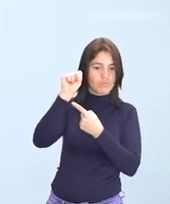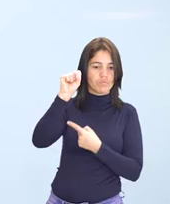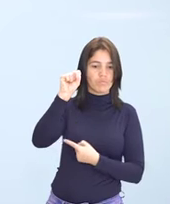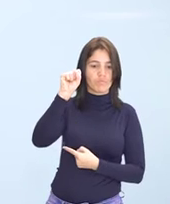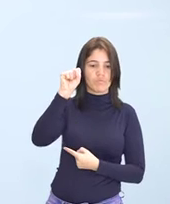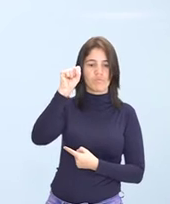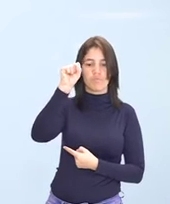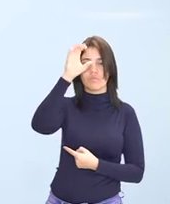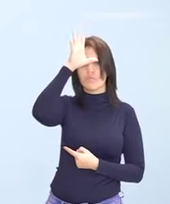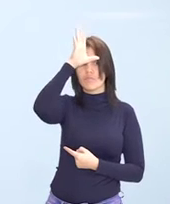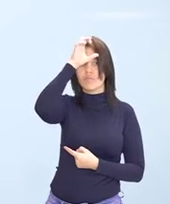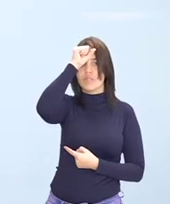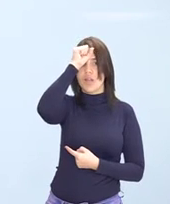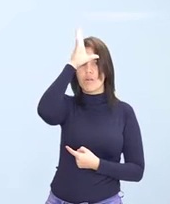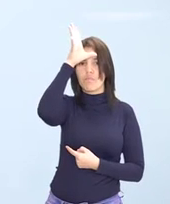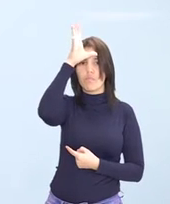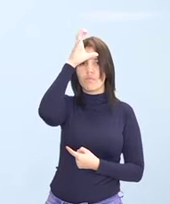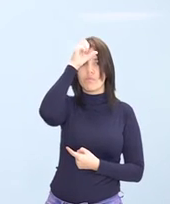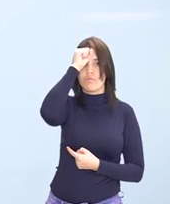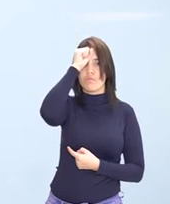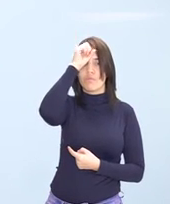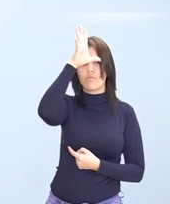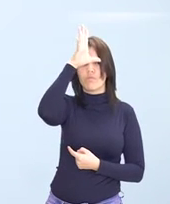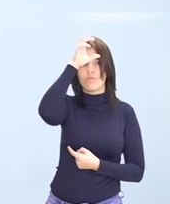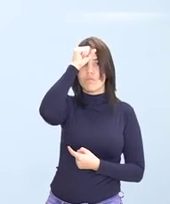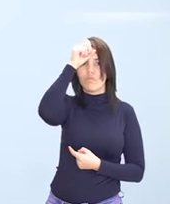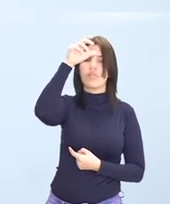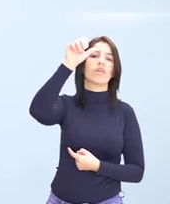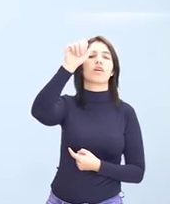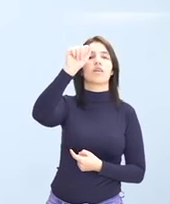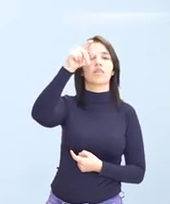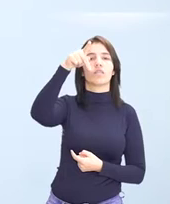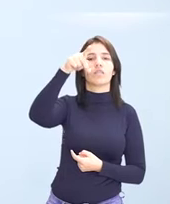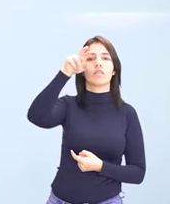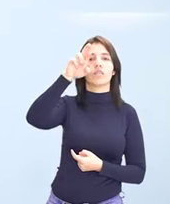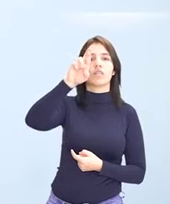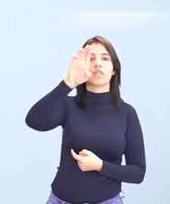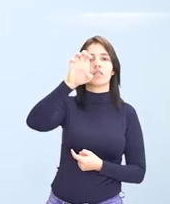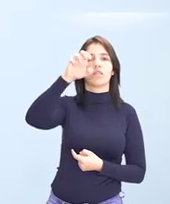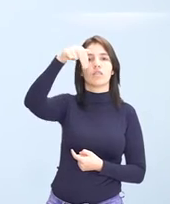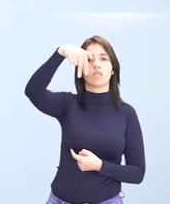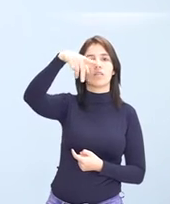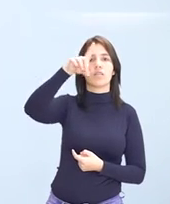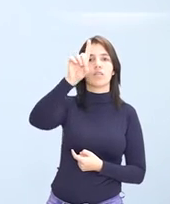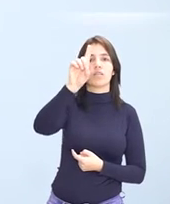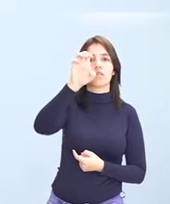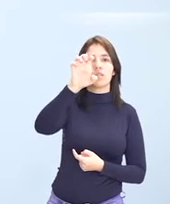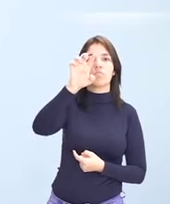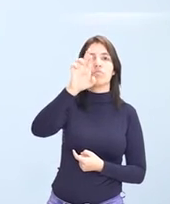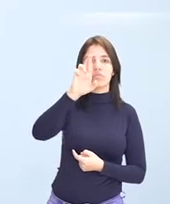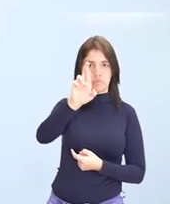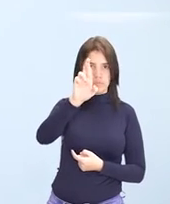E aí eu faço aprender com o movimento de abrir e fechar na minha testa.